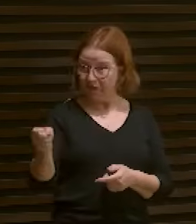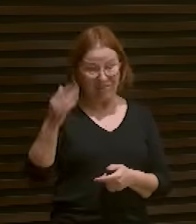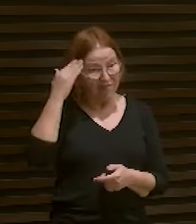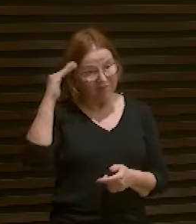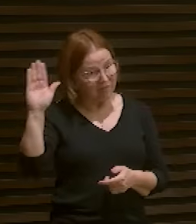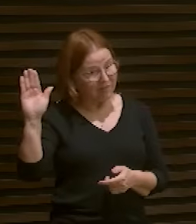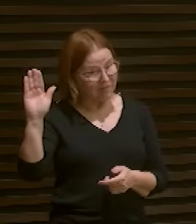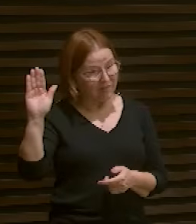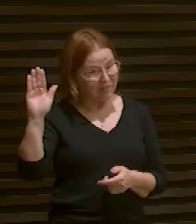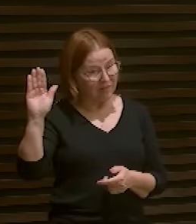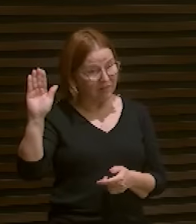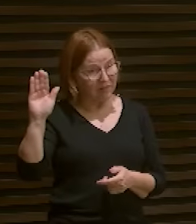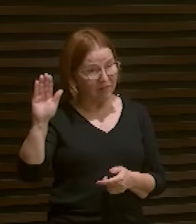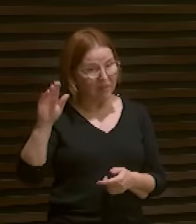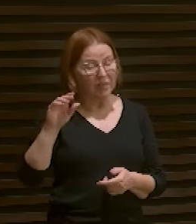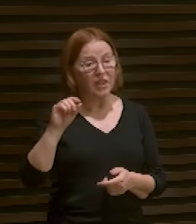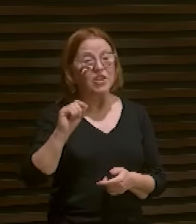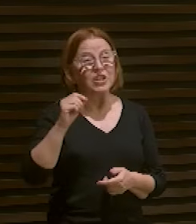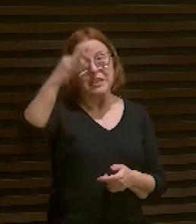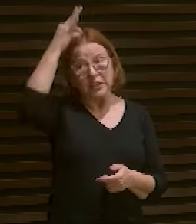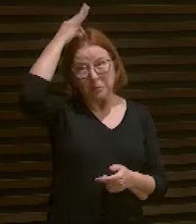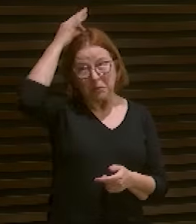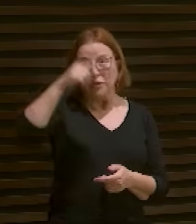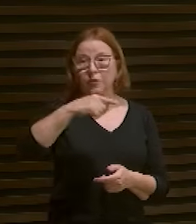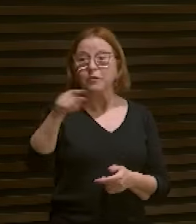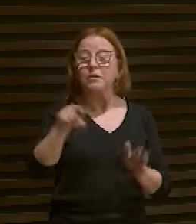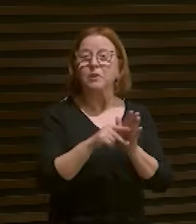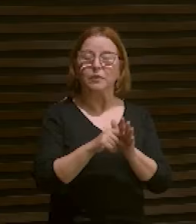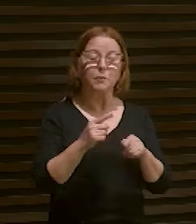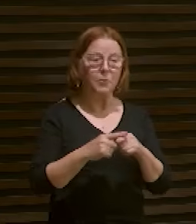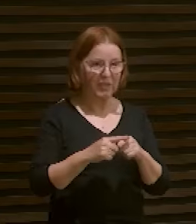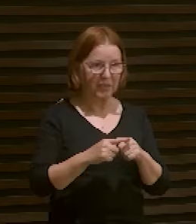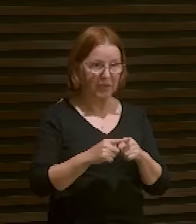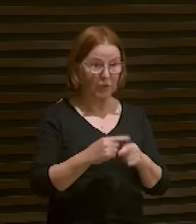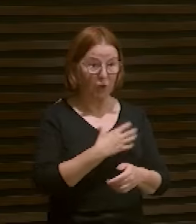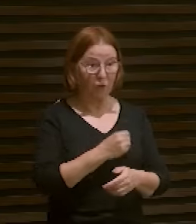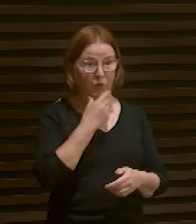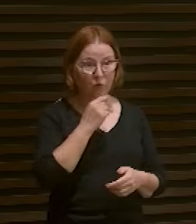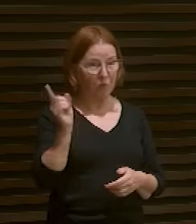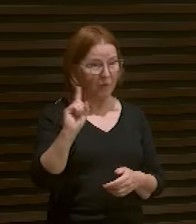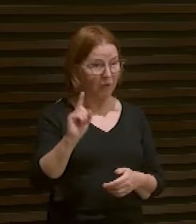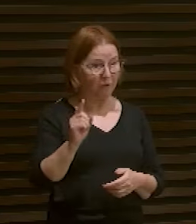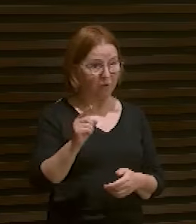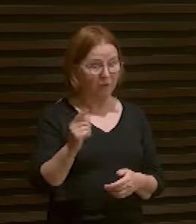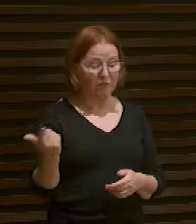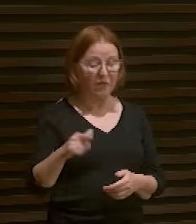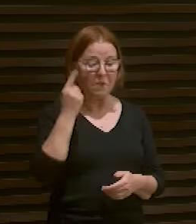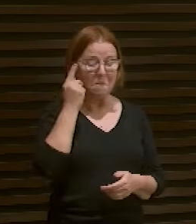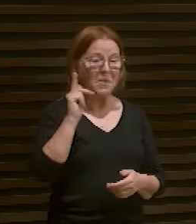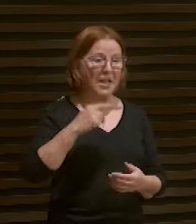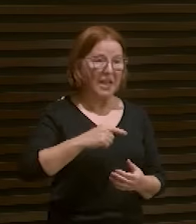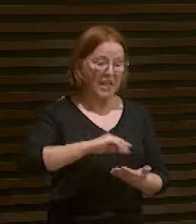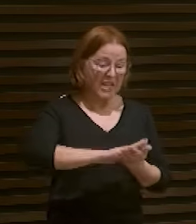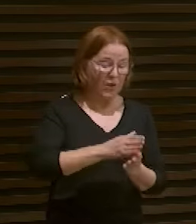sabeis de que espírito sois, pois o Filho do Homem não veio para destruir as almas dos homens,